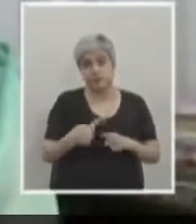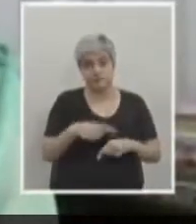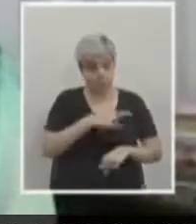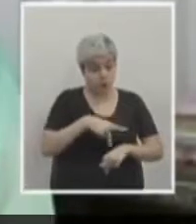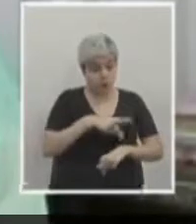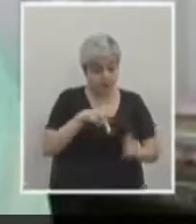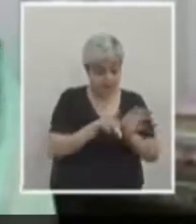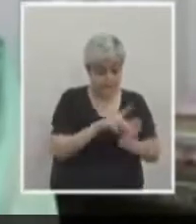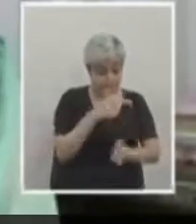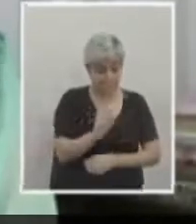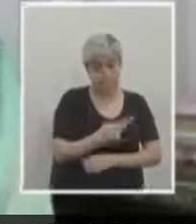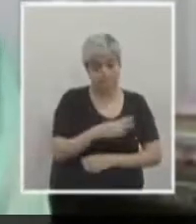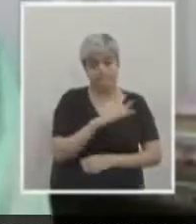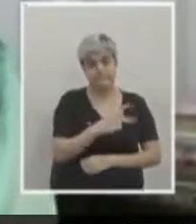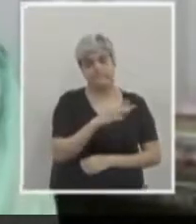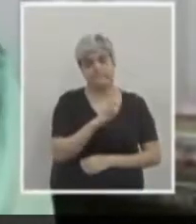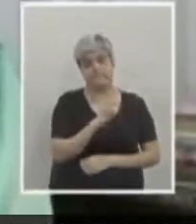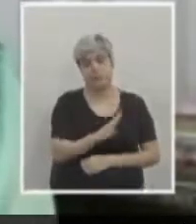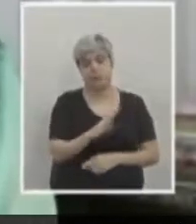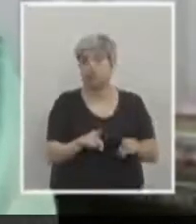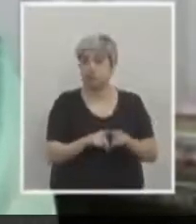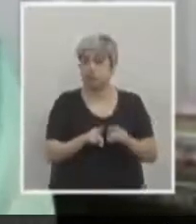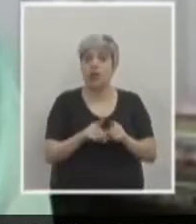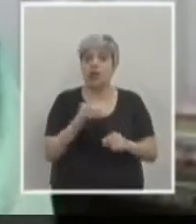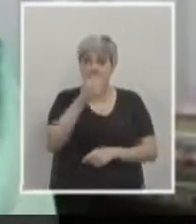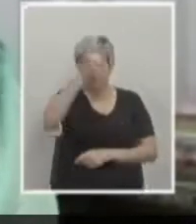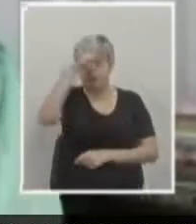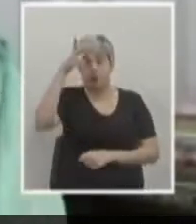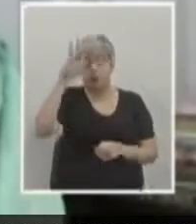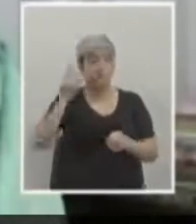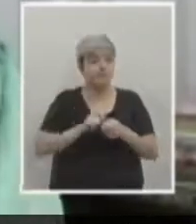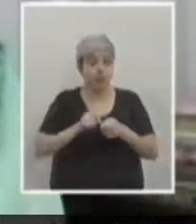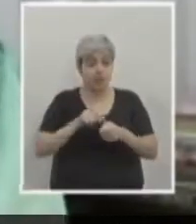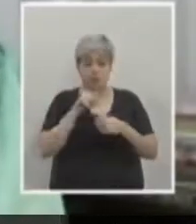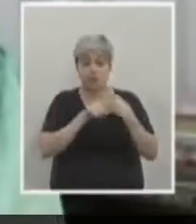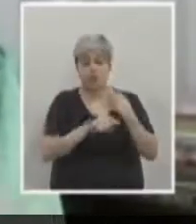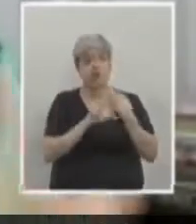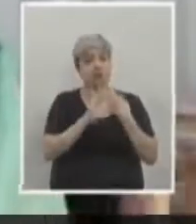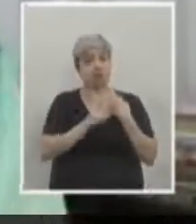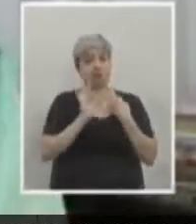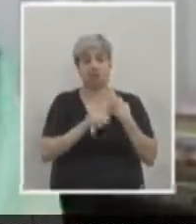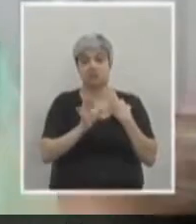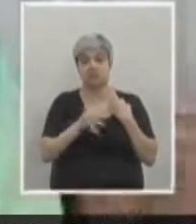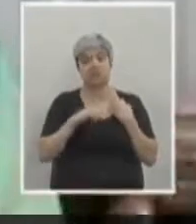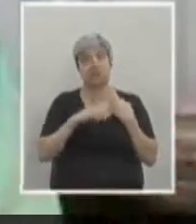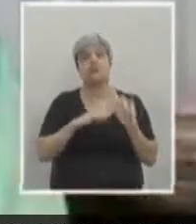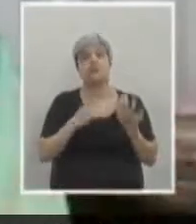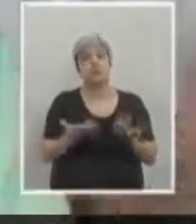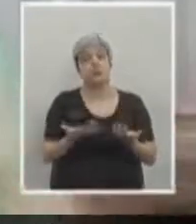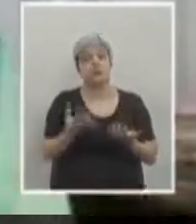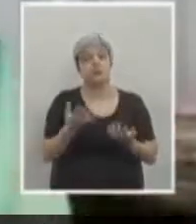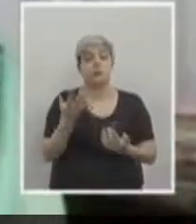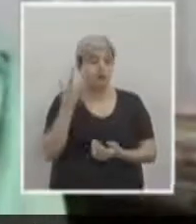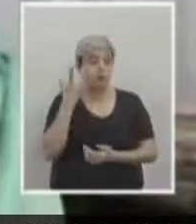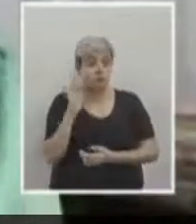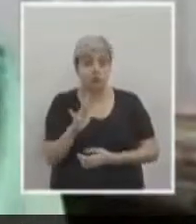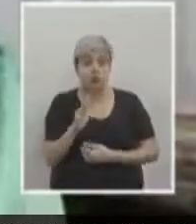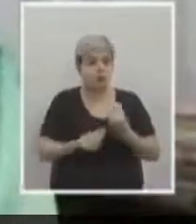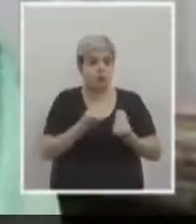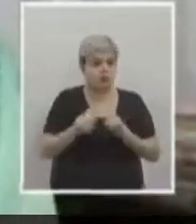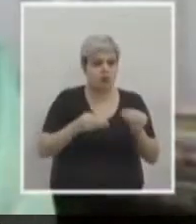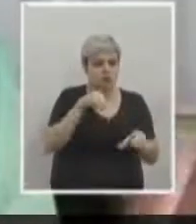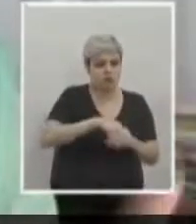As prefeituras fazem dessa forma e funciona perfeitamente. Lá na prefeitura, regente de turma, sala de recurso, etc. Desculpa, nem sei se sala de recurso tem na